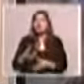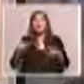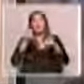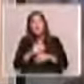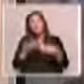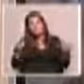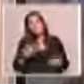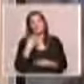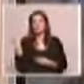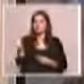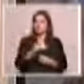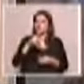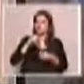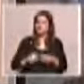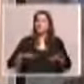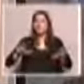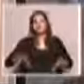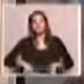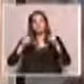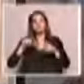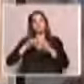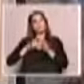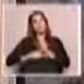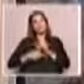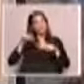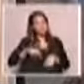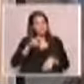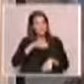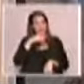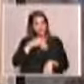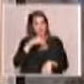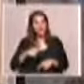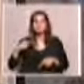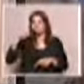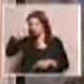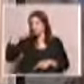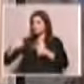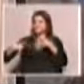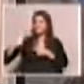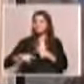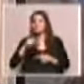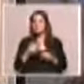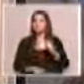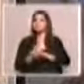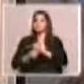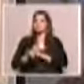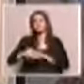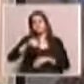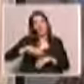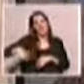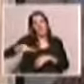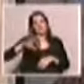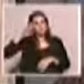jovens a dinamizarem estes projetos. Portanto, e hoje também vamos falar de tradição e também de inovação num setor que, em algo que eu sei que